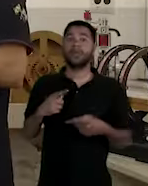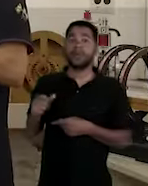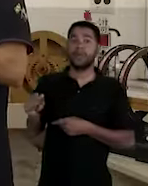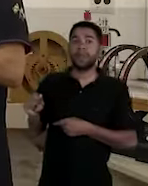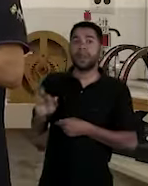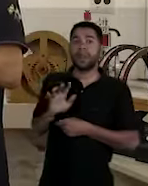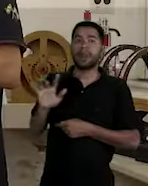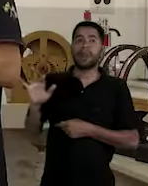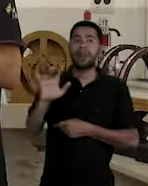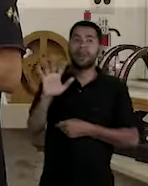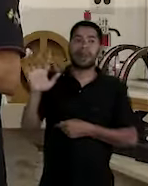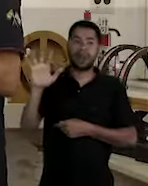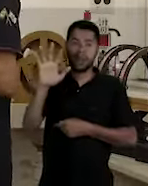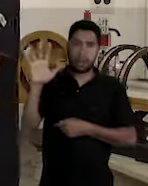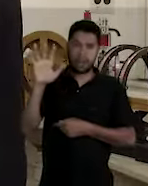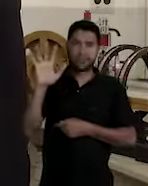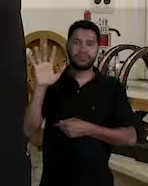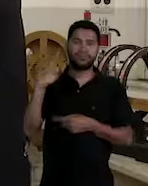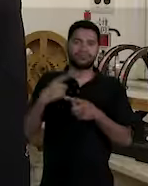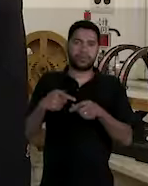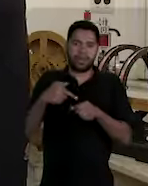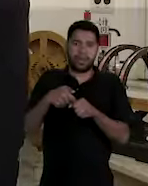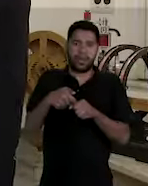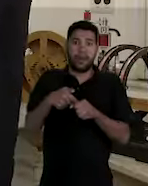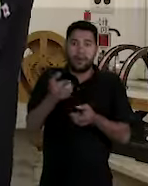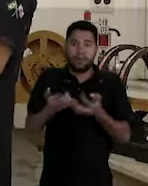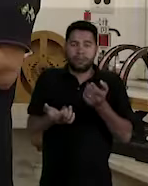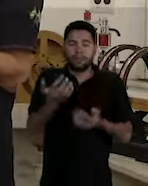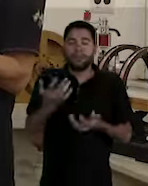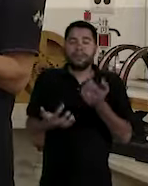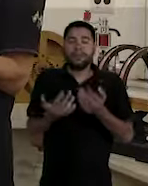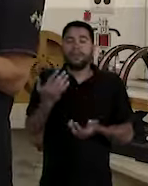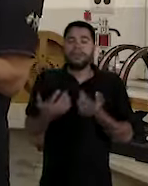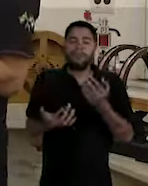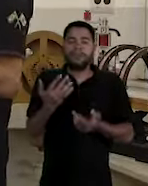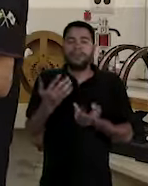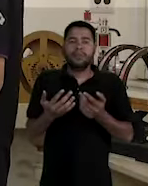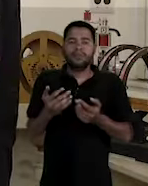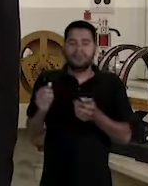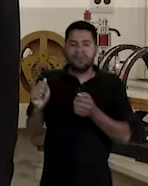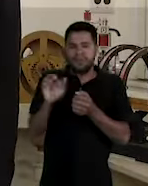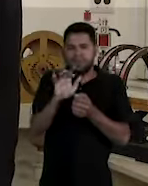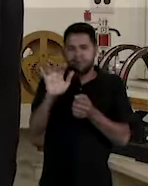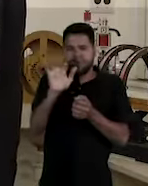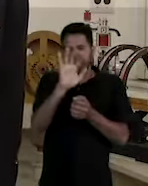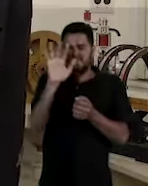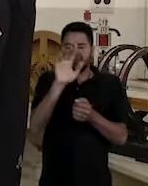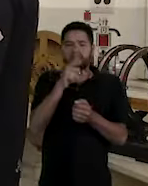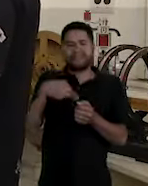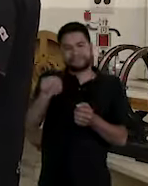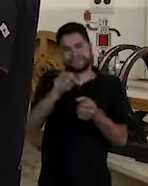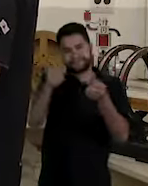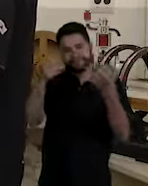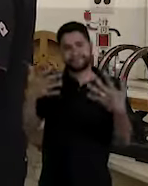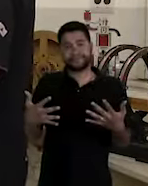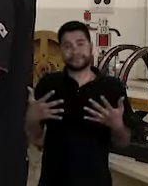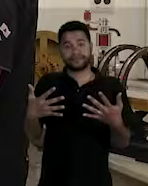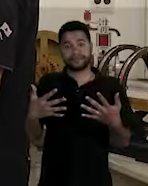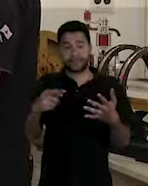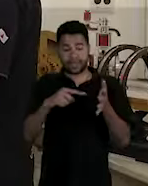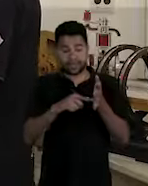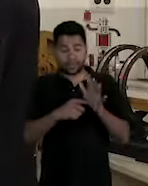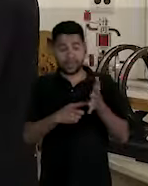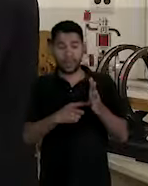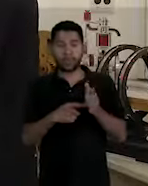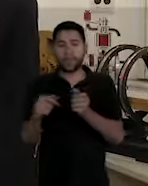que a gasolina ela pegou fogo. Essa fumaça tem que sair daqui, porque como você disse, esse motor é